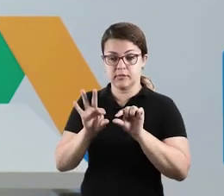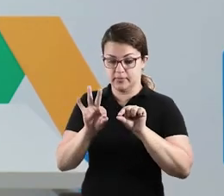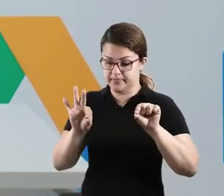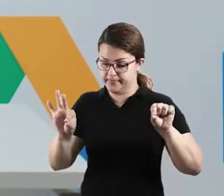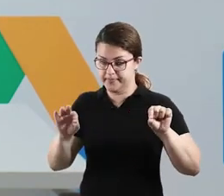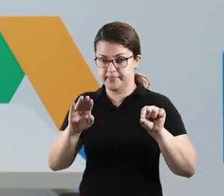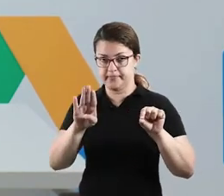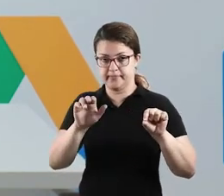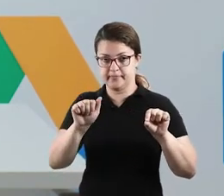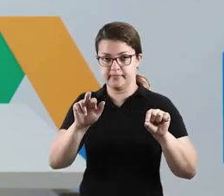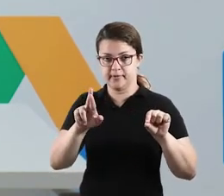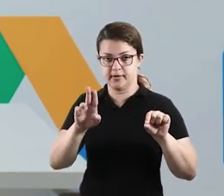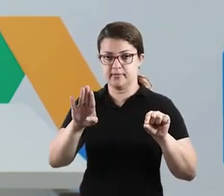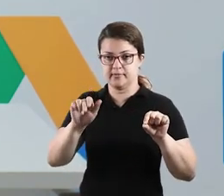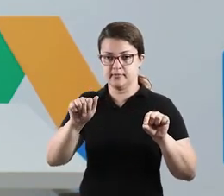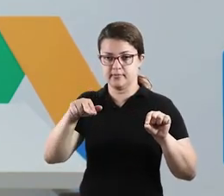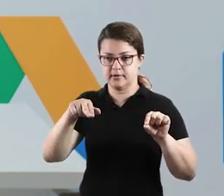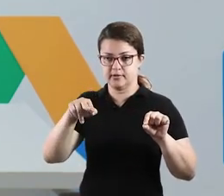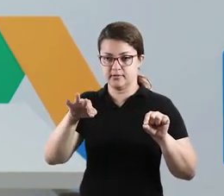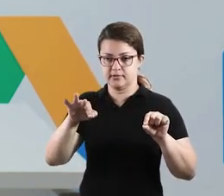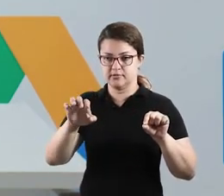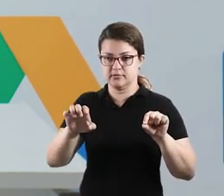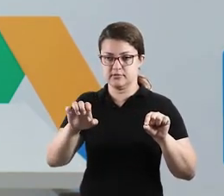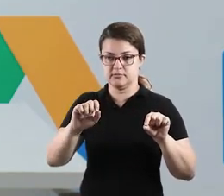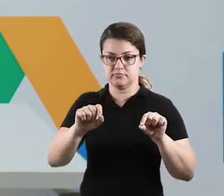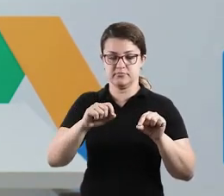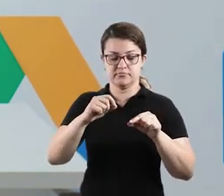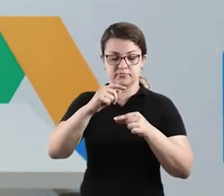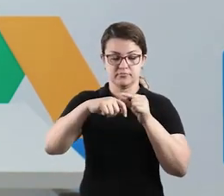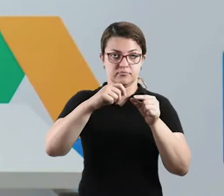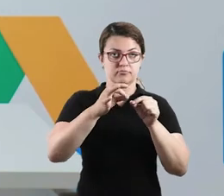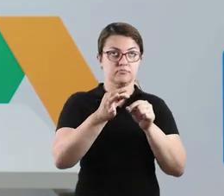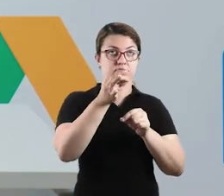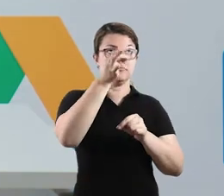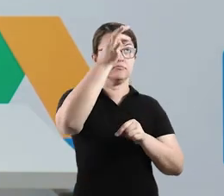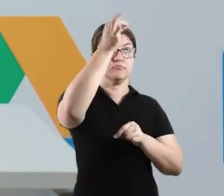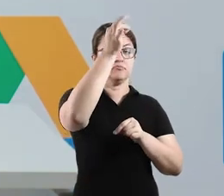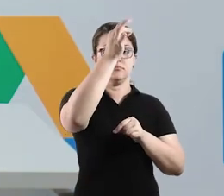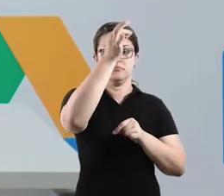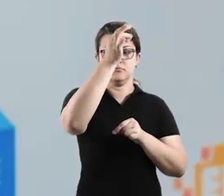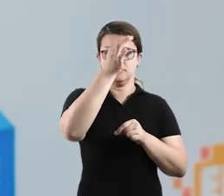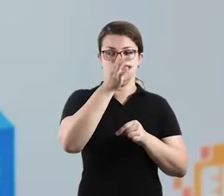vai amarrar em algum ponto da sua casa, para que a criança vá colocando